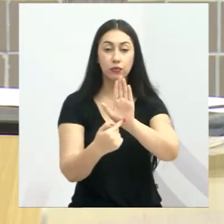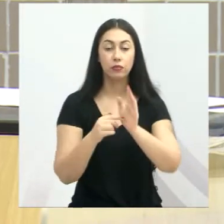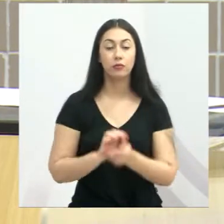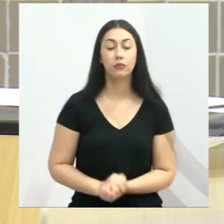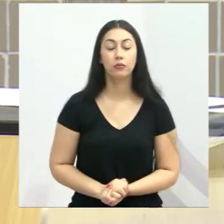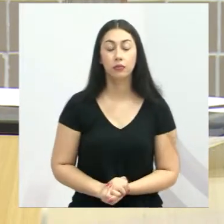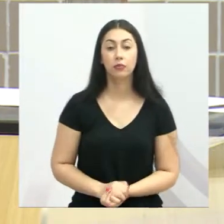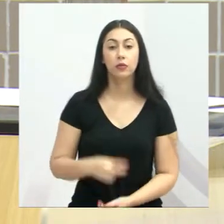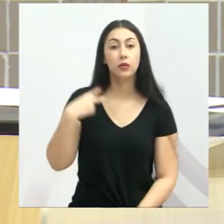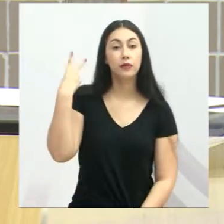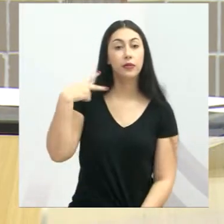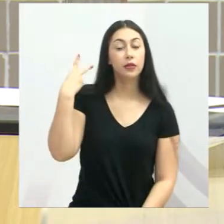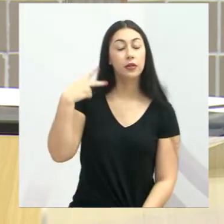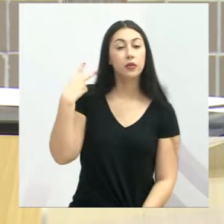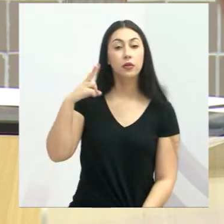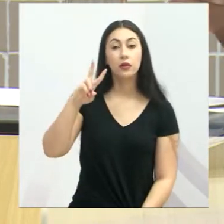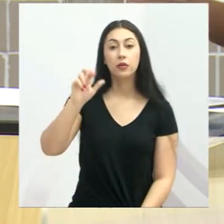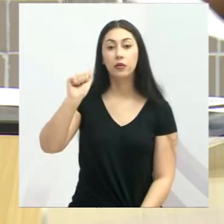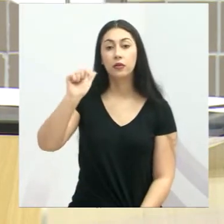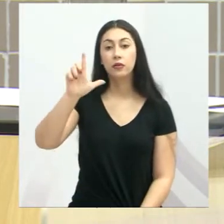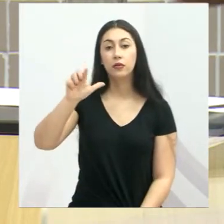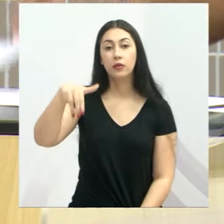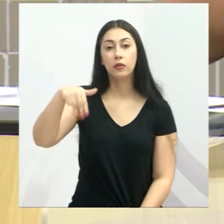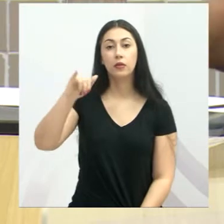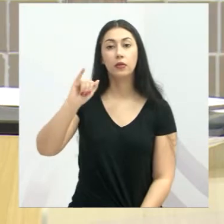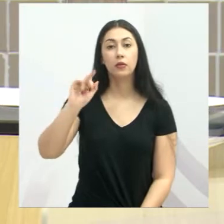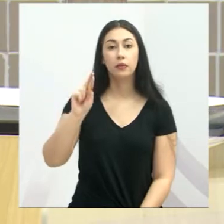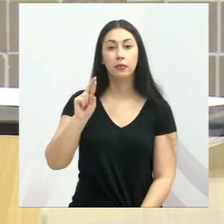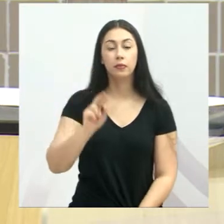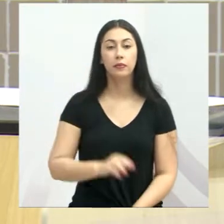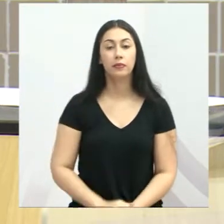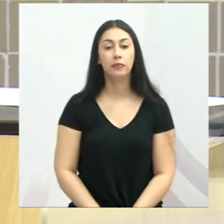manifestação. Vereador Valmir do Parque Meia Lua.